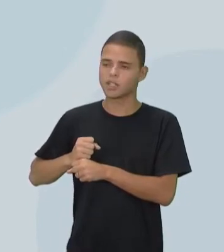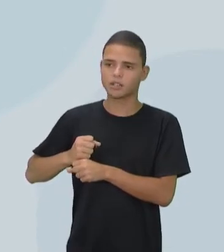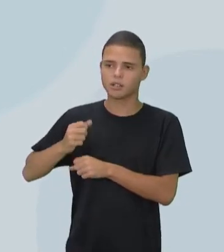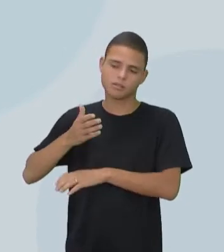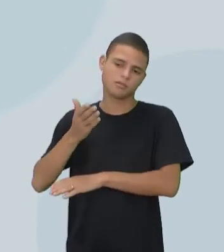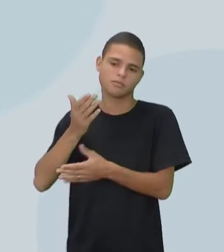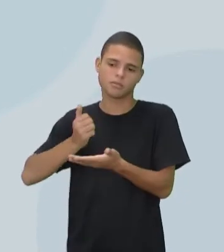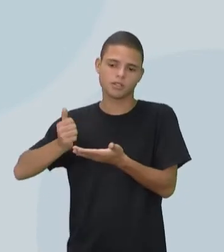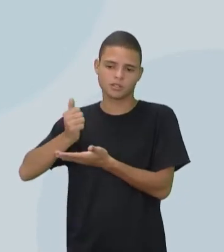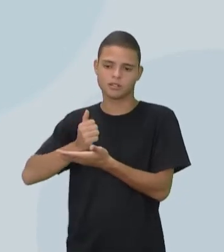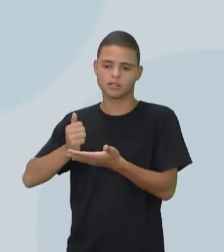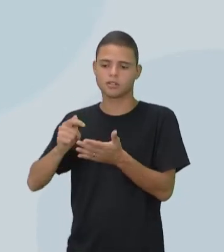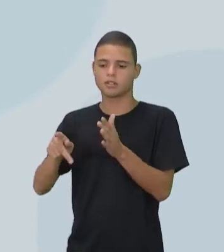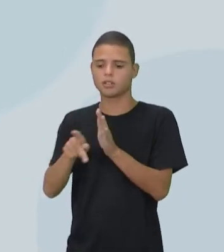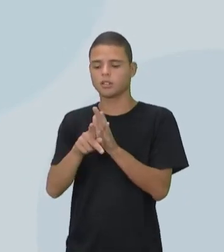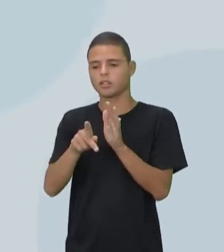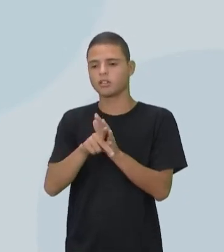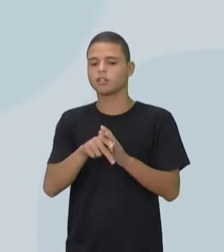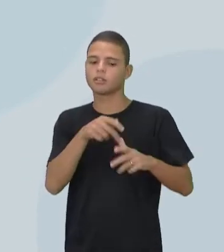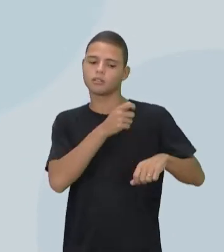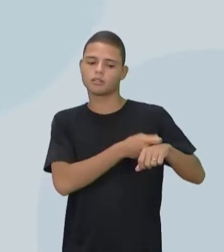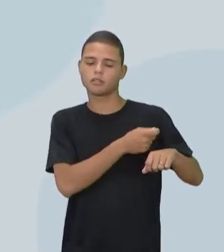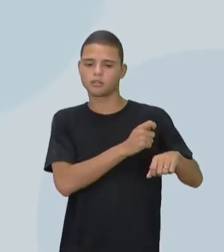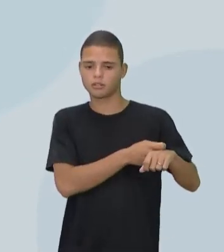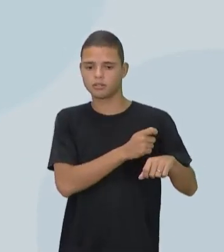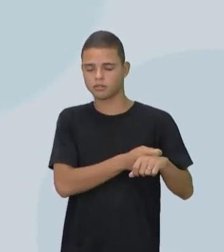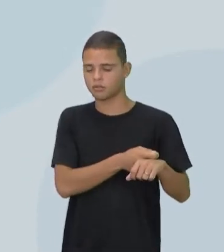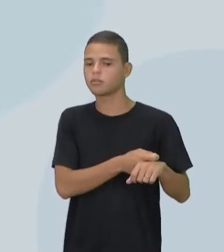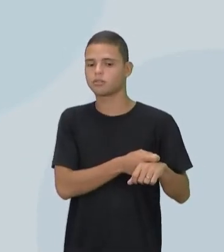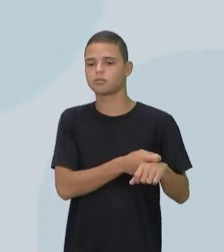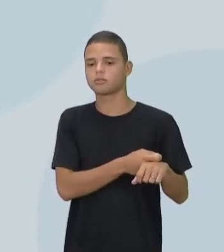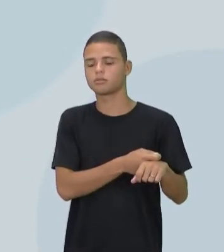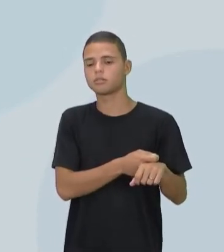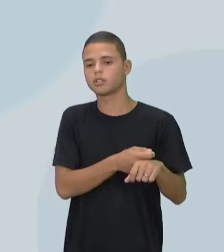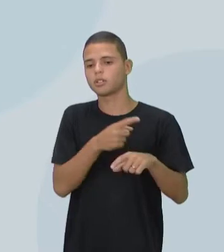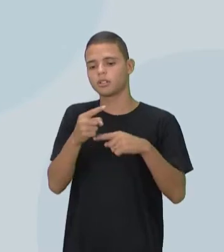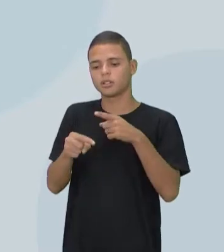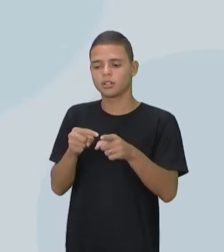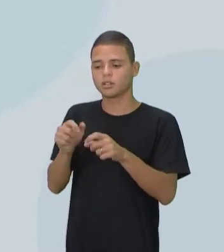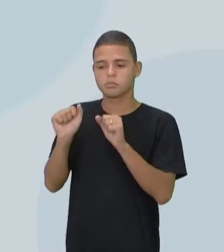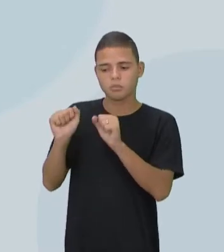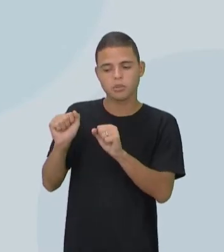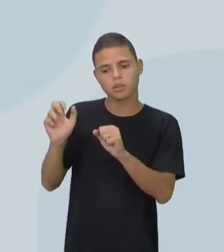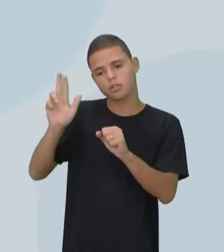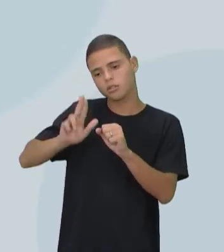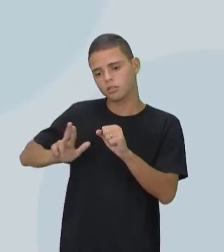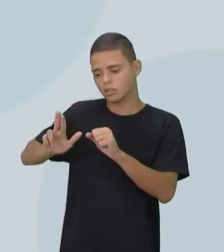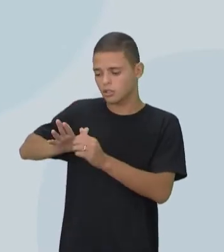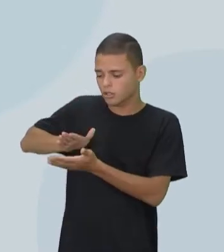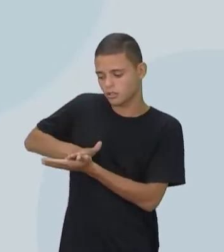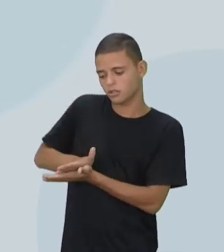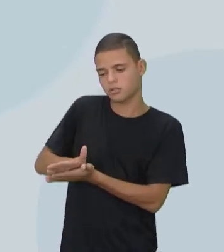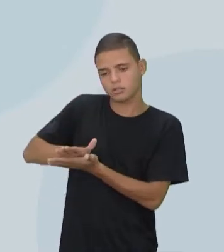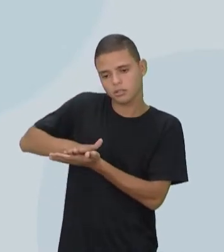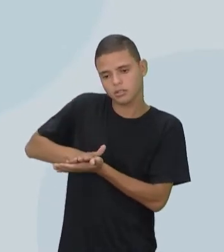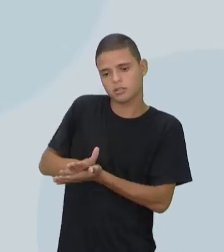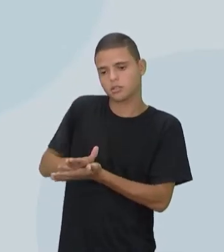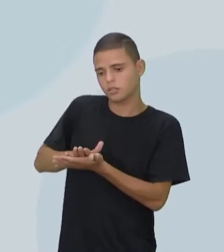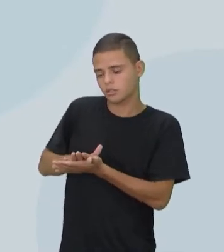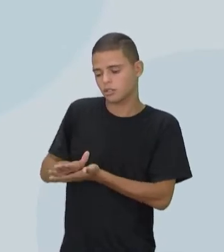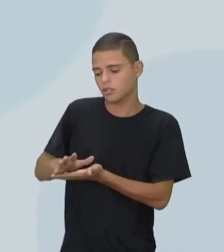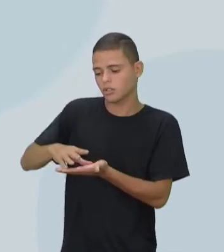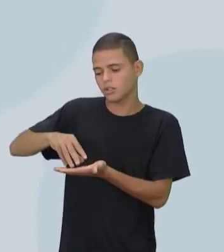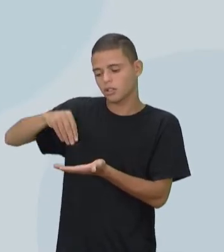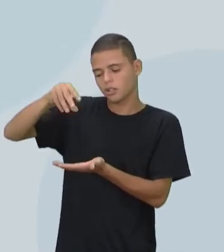ele é retirado da natureza no formato sólido, né, em pedaços, depois ele é triturado e passa por um processo siderúrgico,